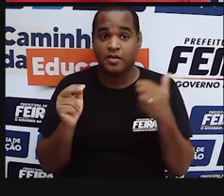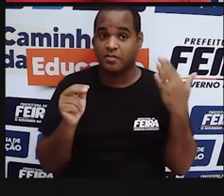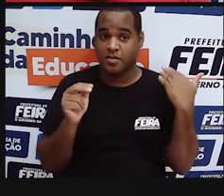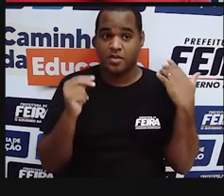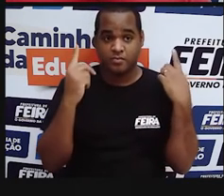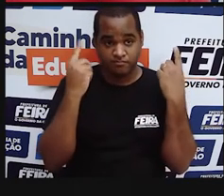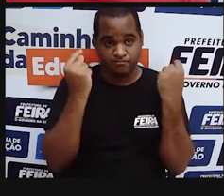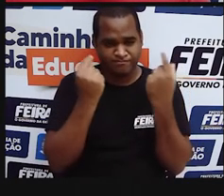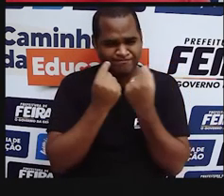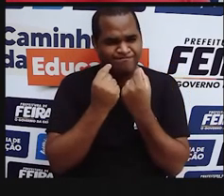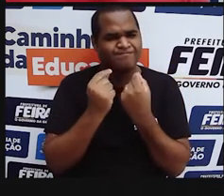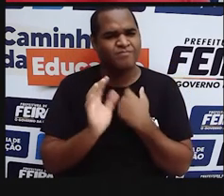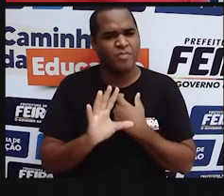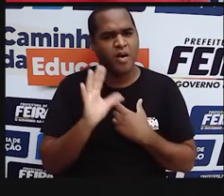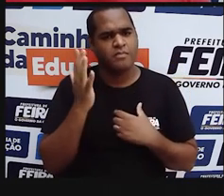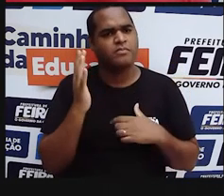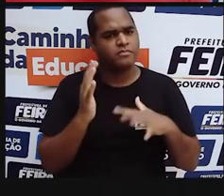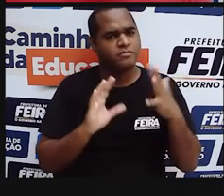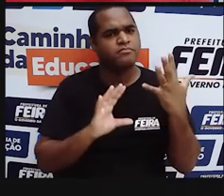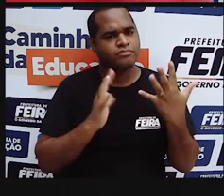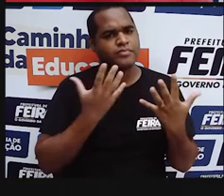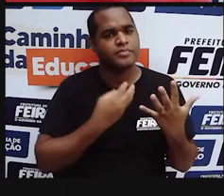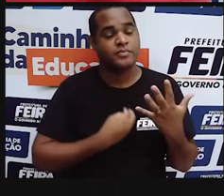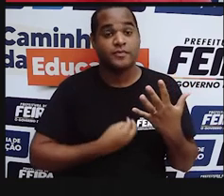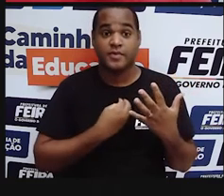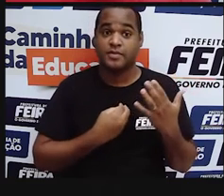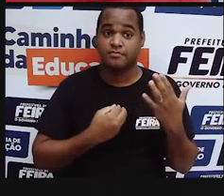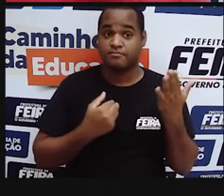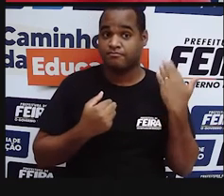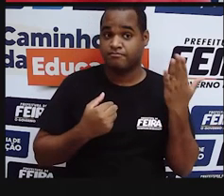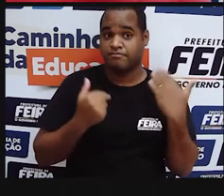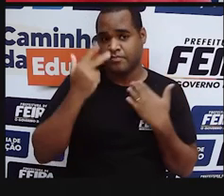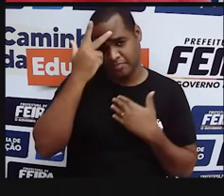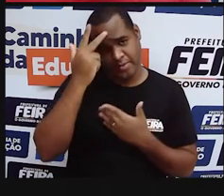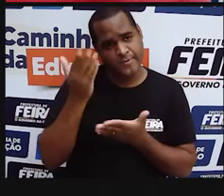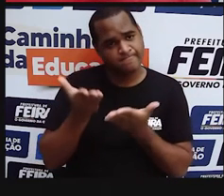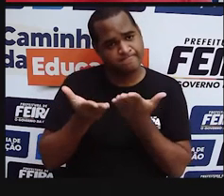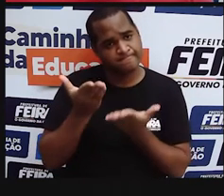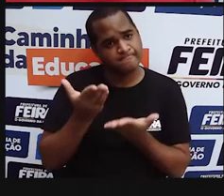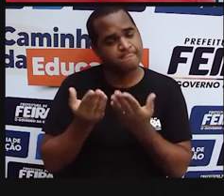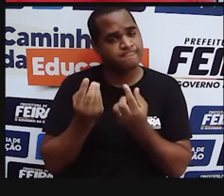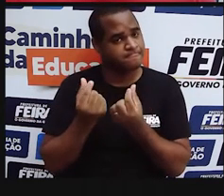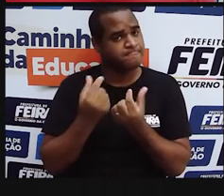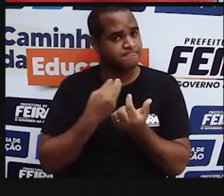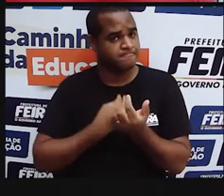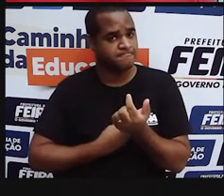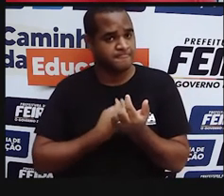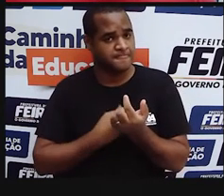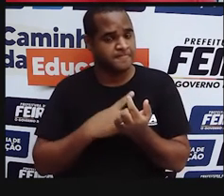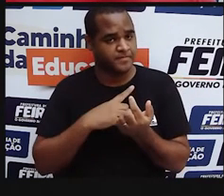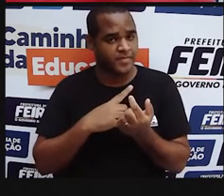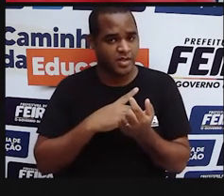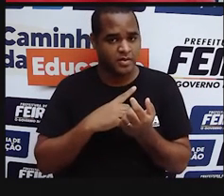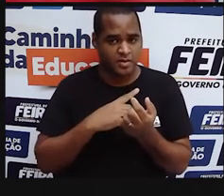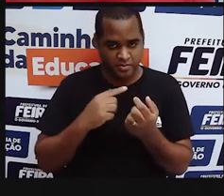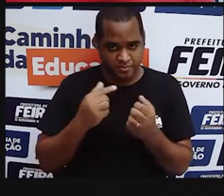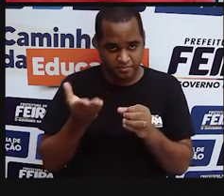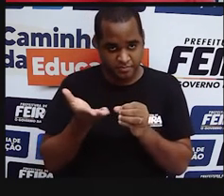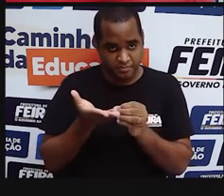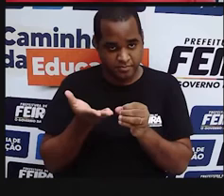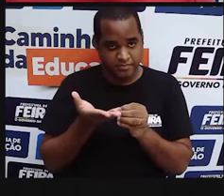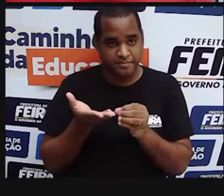acontecia muito na Grécia Antiga. Ou seja, havia uma classe média na Grécia que não